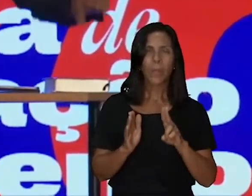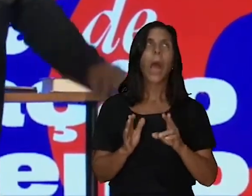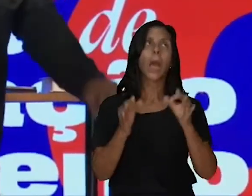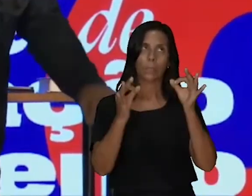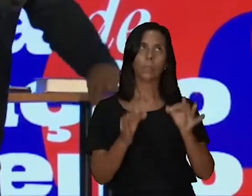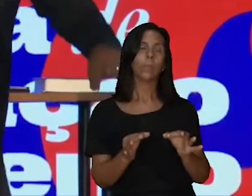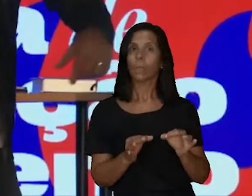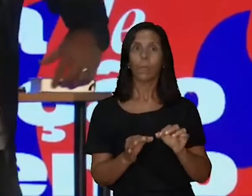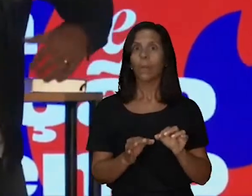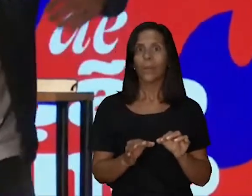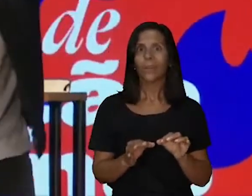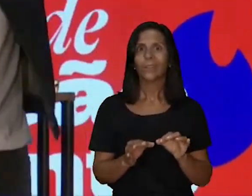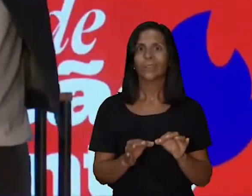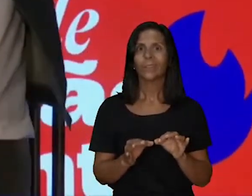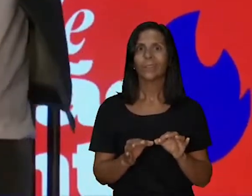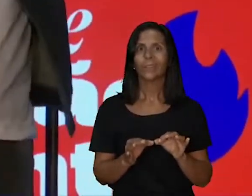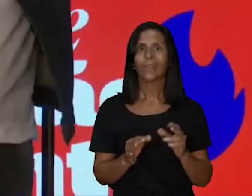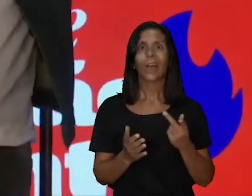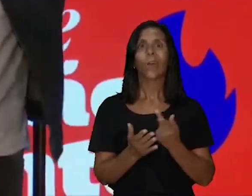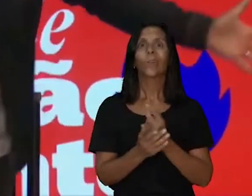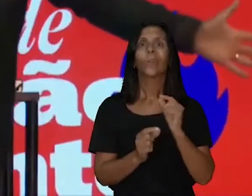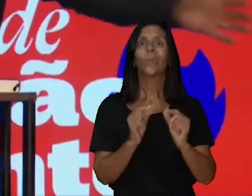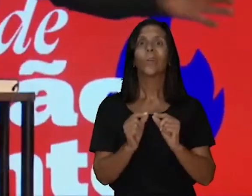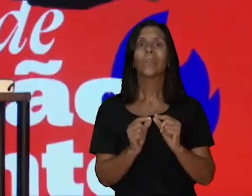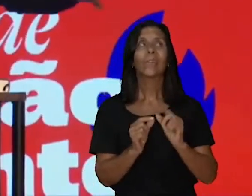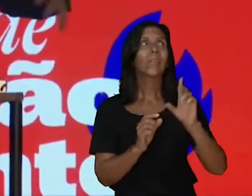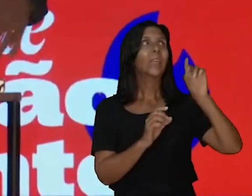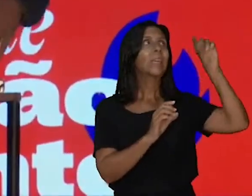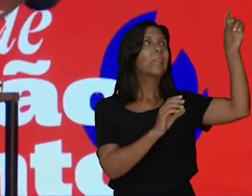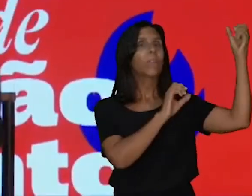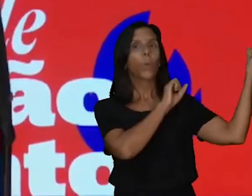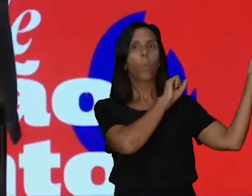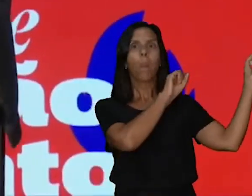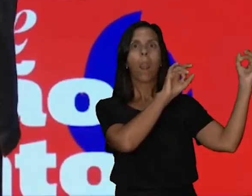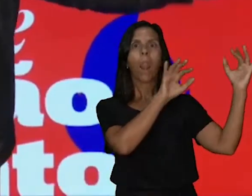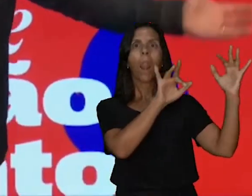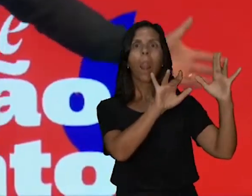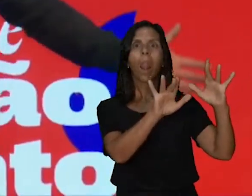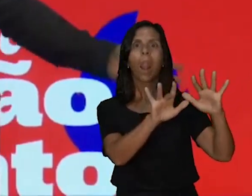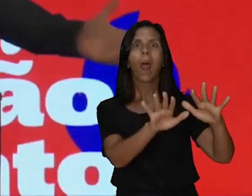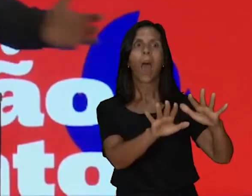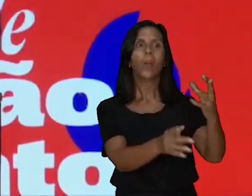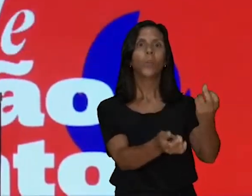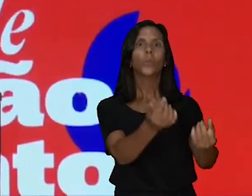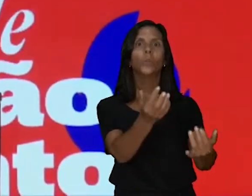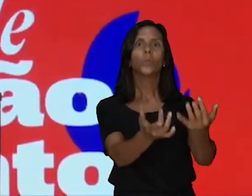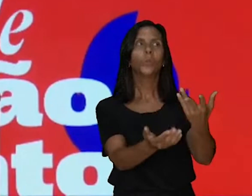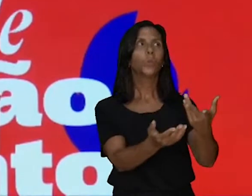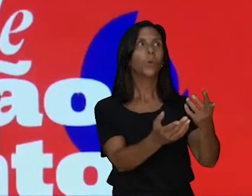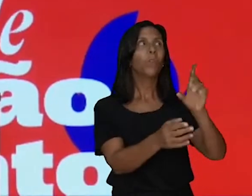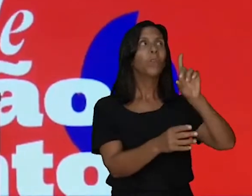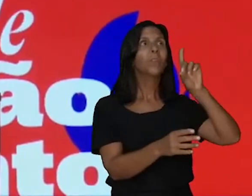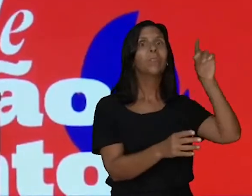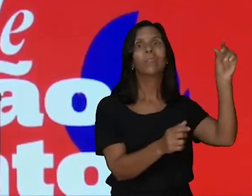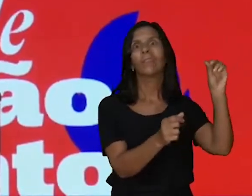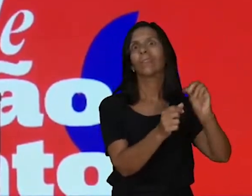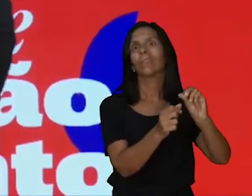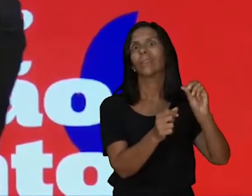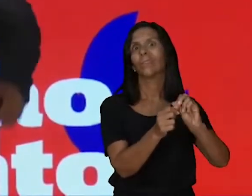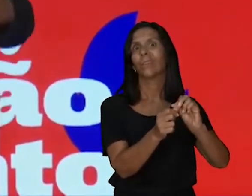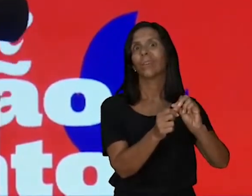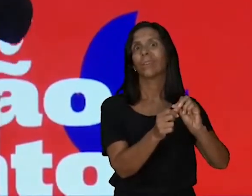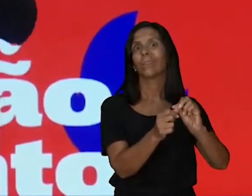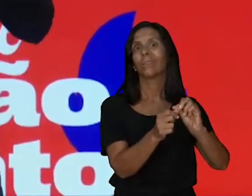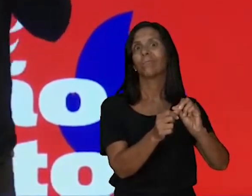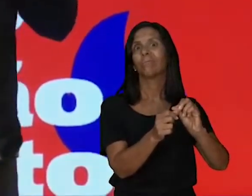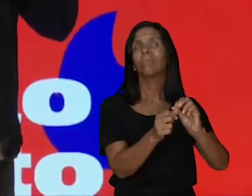de Deus que resultou na expansão do reino, no avivamento da igreja. Deus tem algo novo, mas